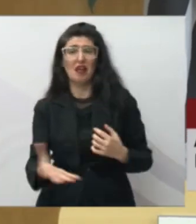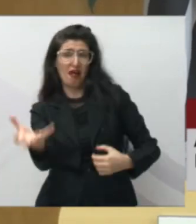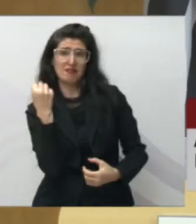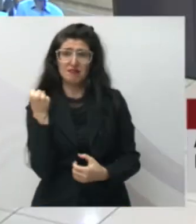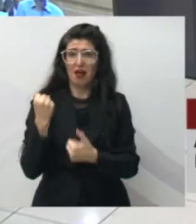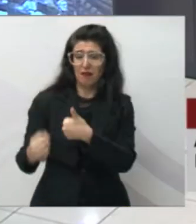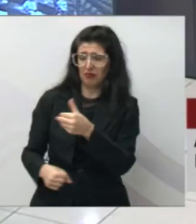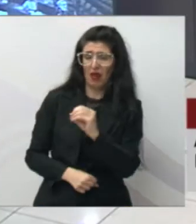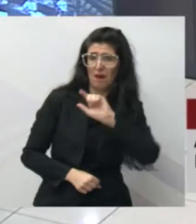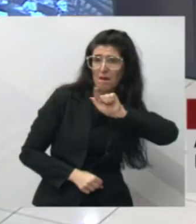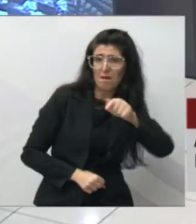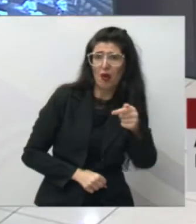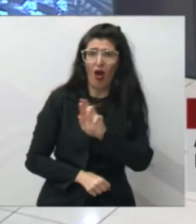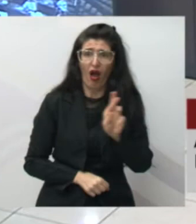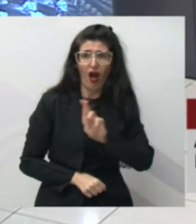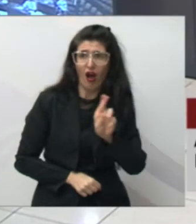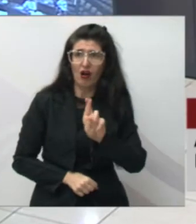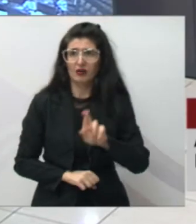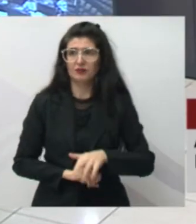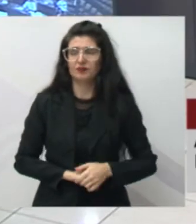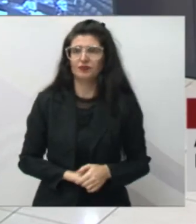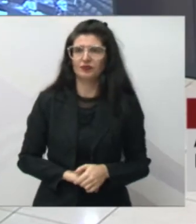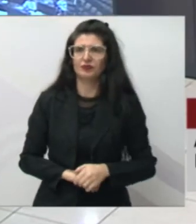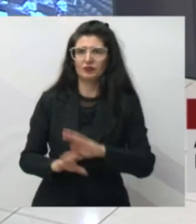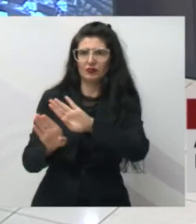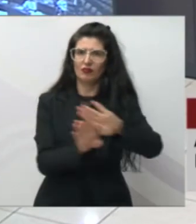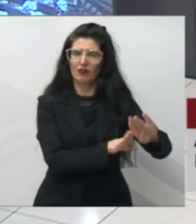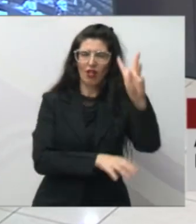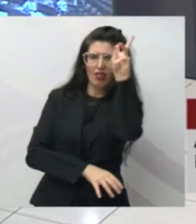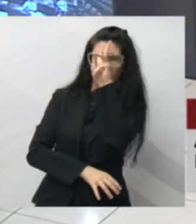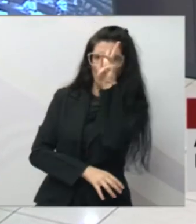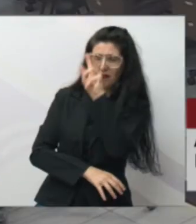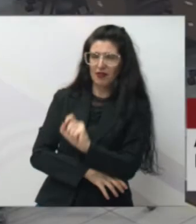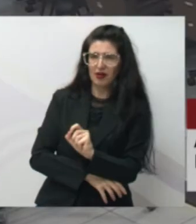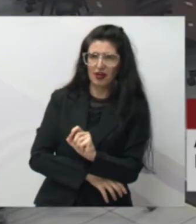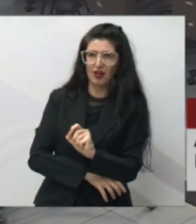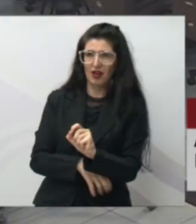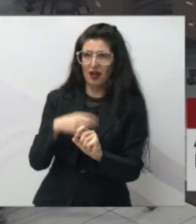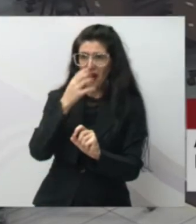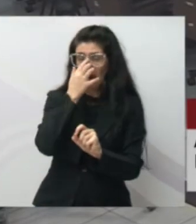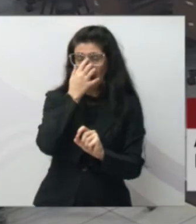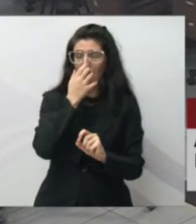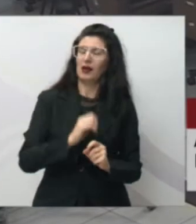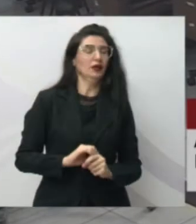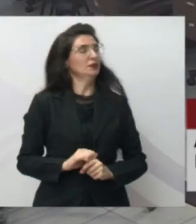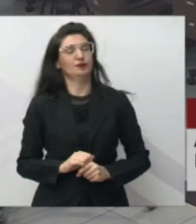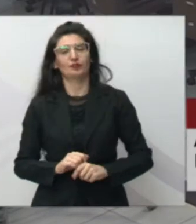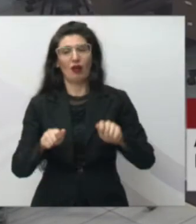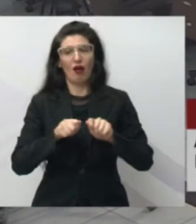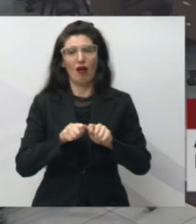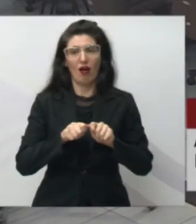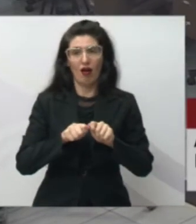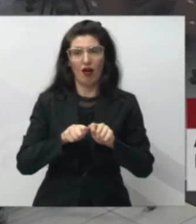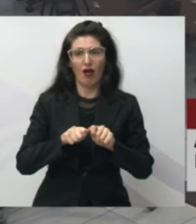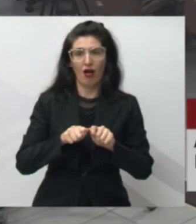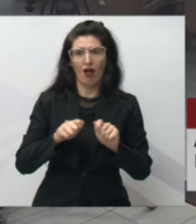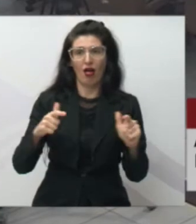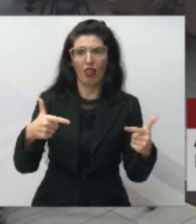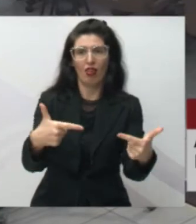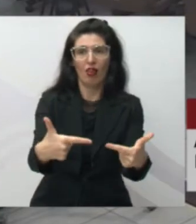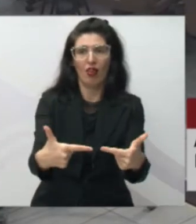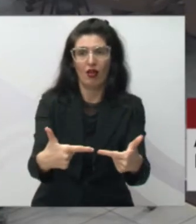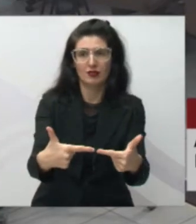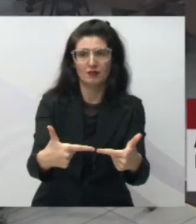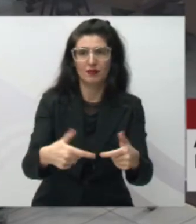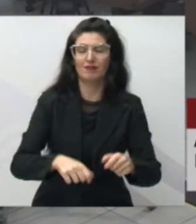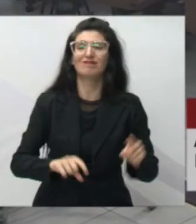não? Lembrando aí a questão aí que o posicionamento da Alesp, no caso em questão, não